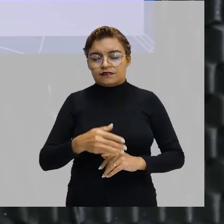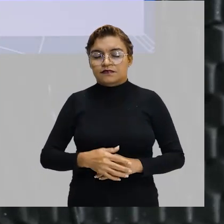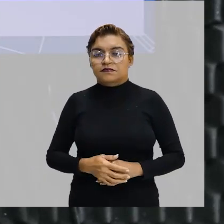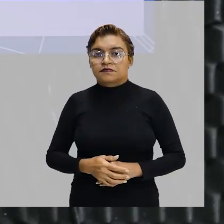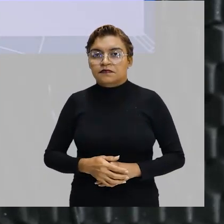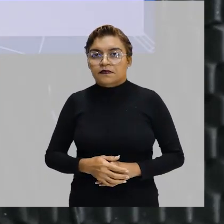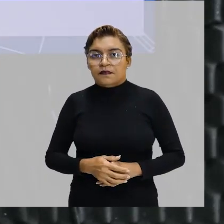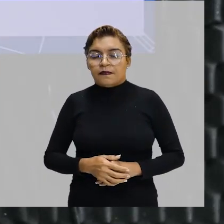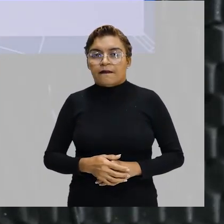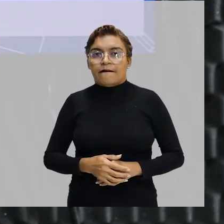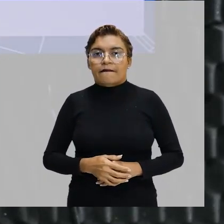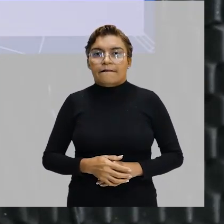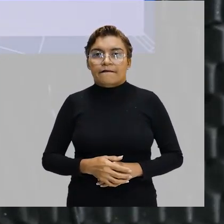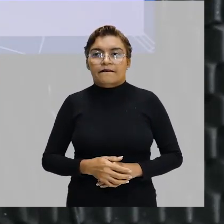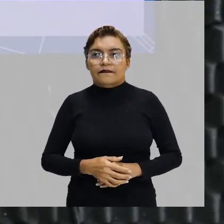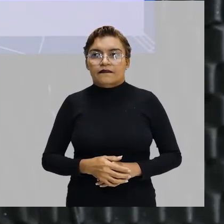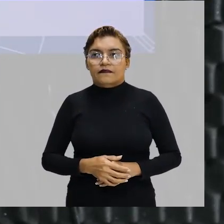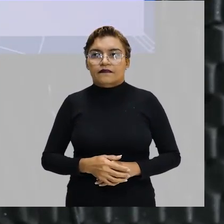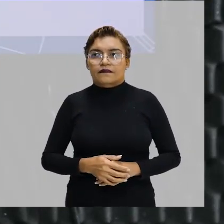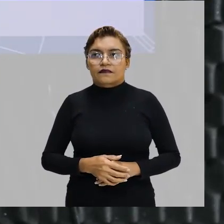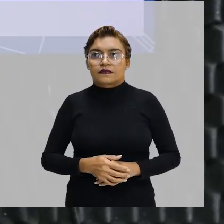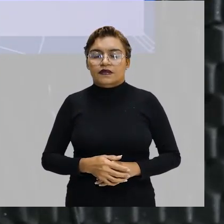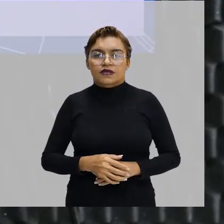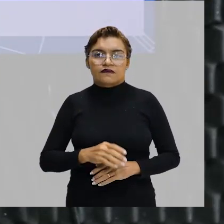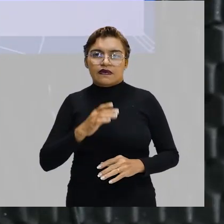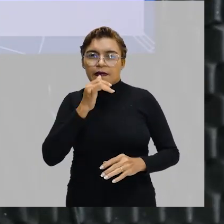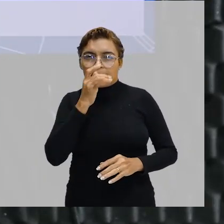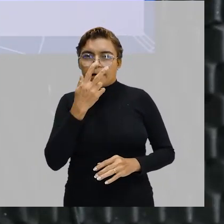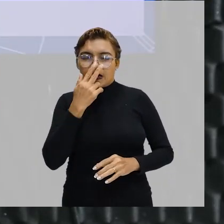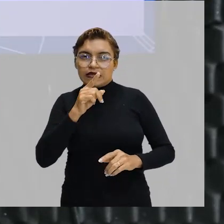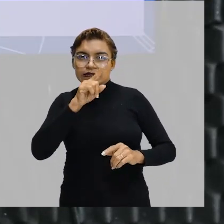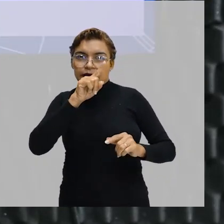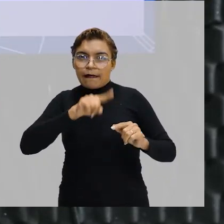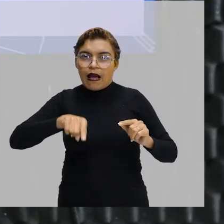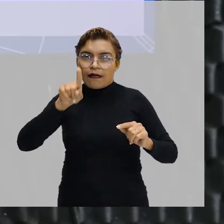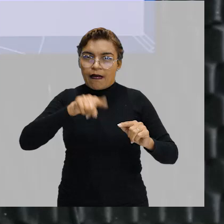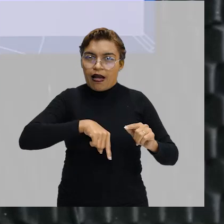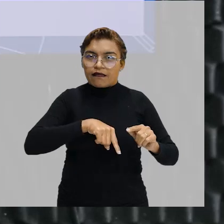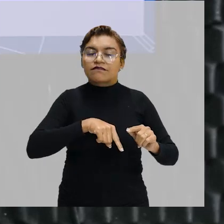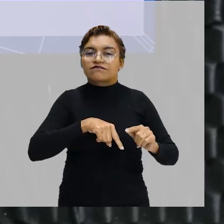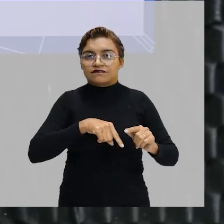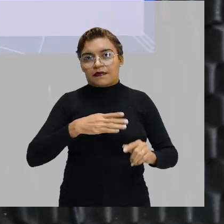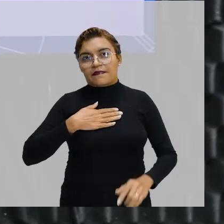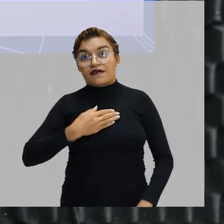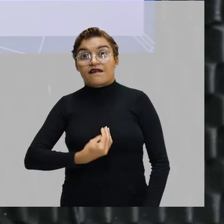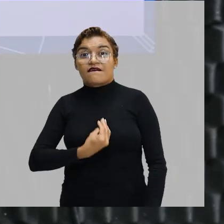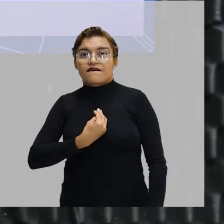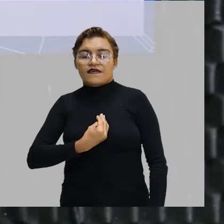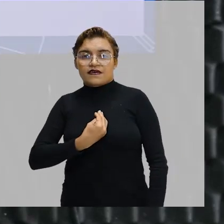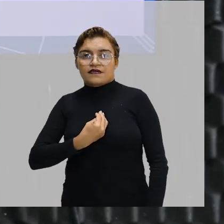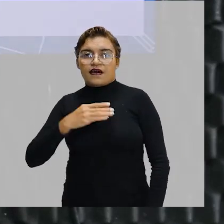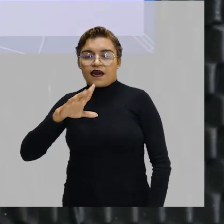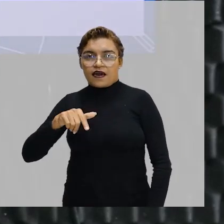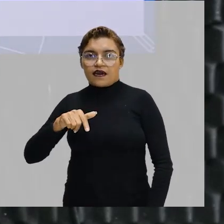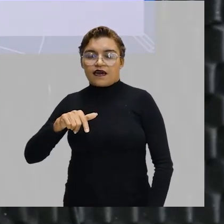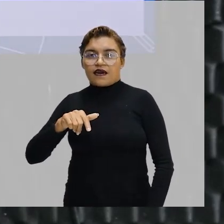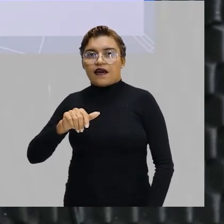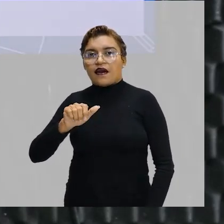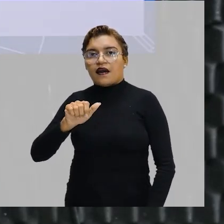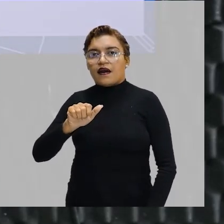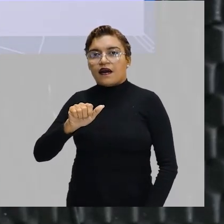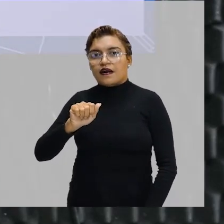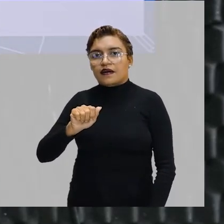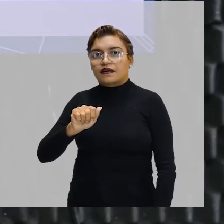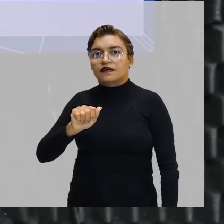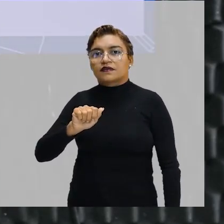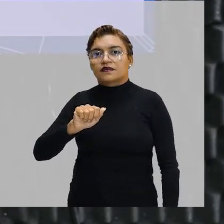oração. Vou riscar o quê? O quem? Você, tá? Na minha vida, seria o adjunto adverbial de lugar, né? De onde a